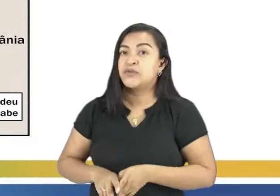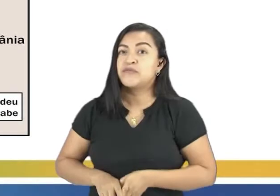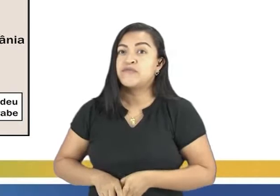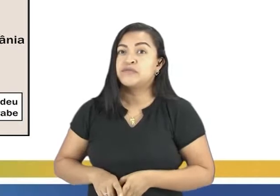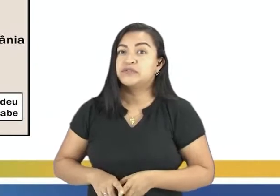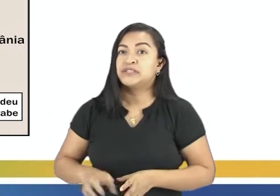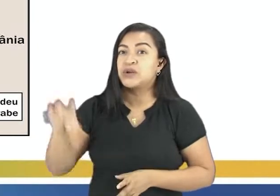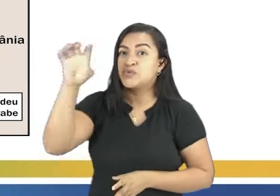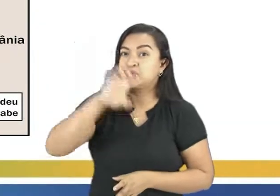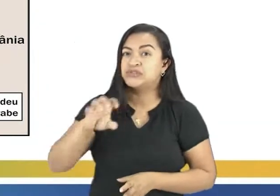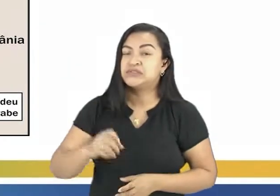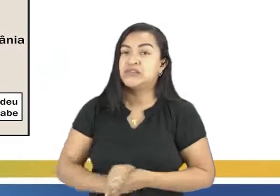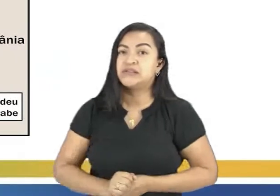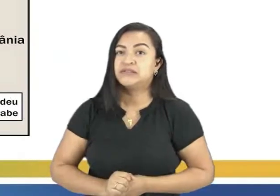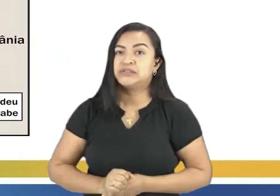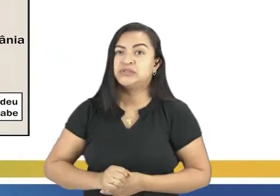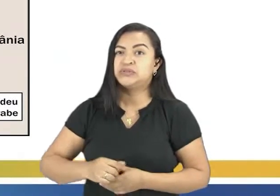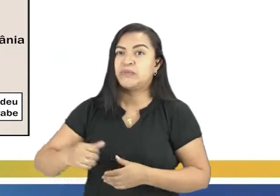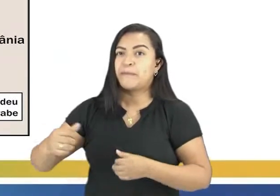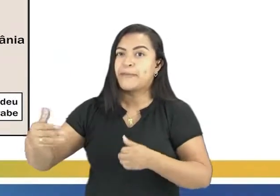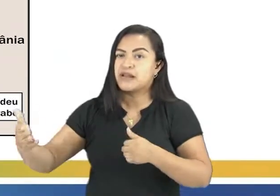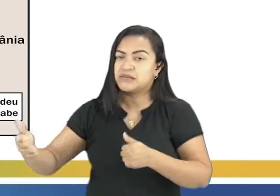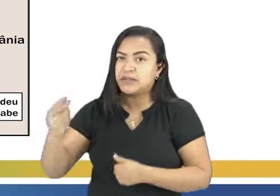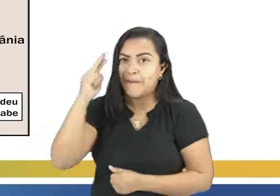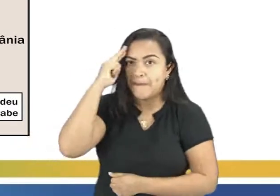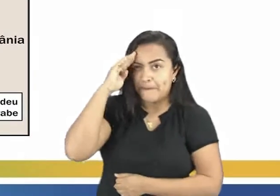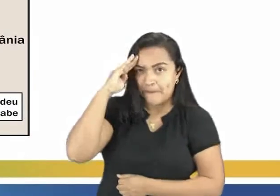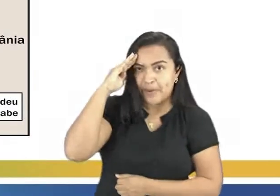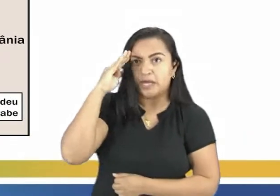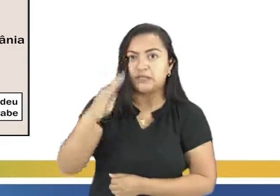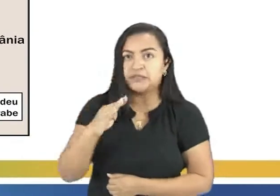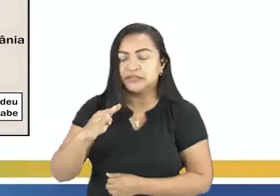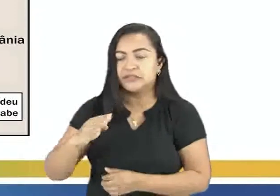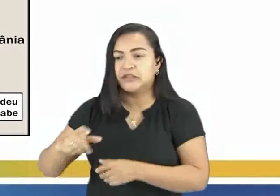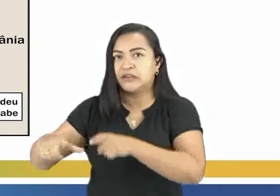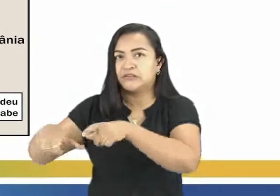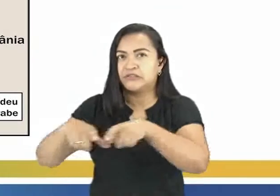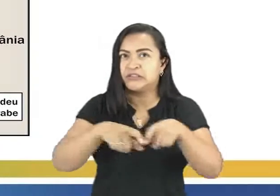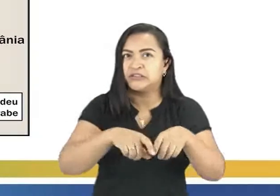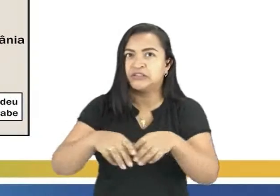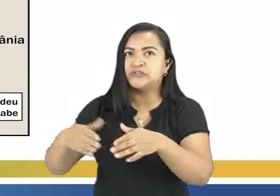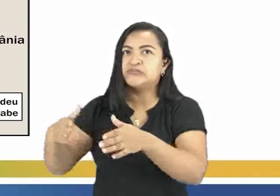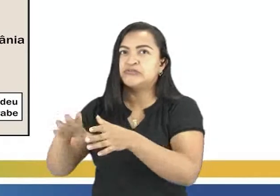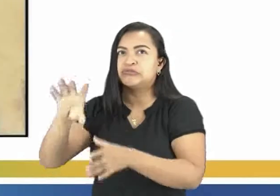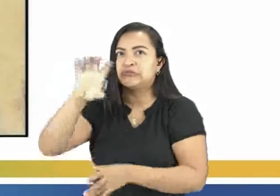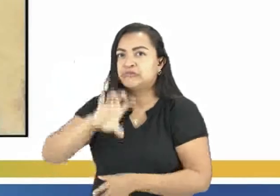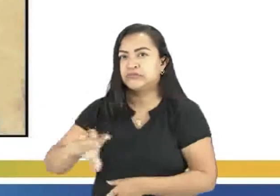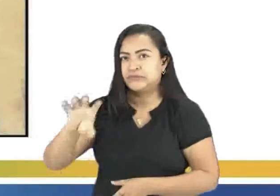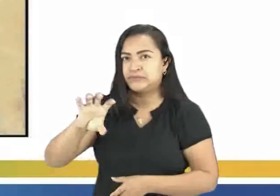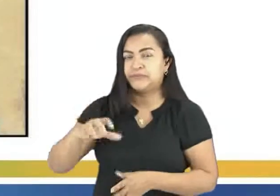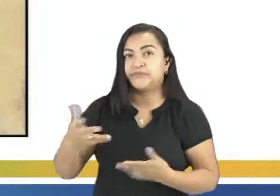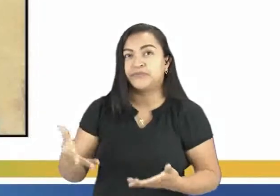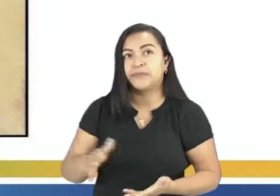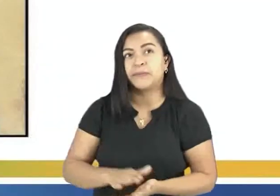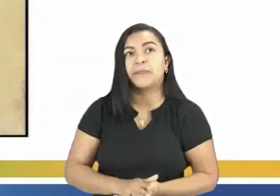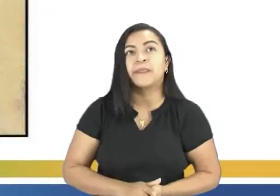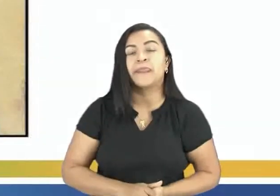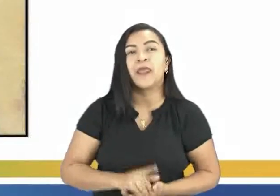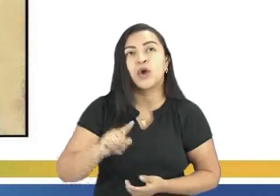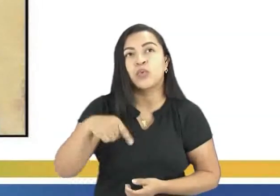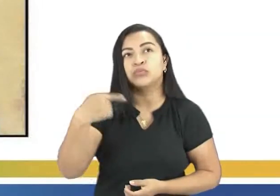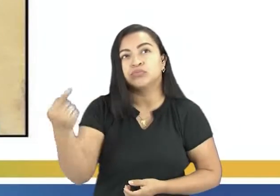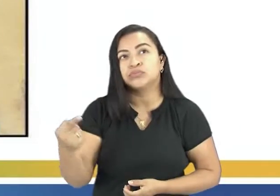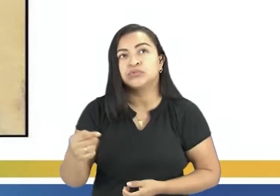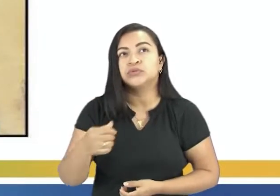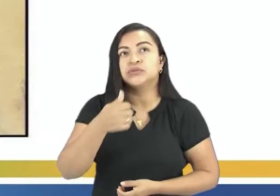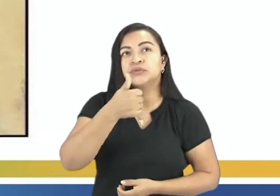para dominar fronteiras. Então os prejuízos para os palestinos serão maiores, tá bom? Aqui no outro ponto nós temos a